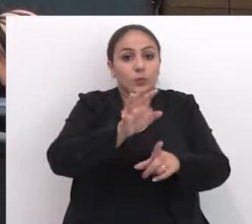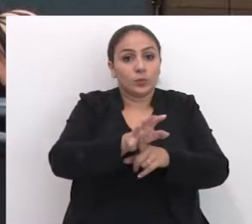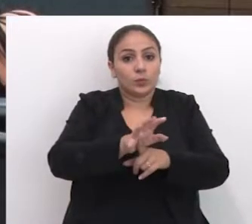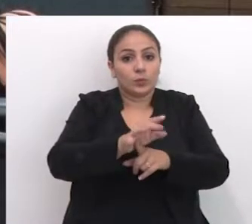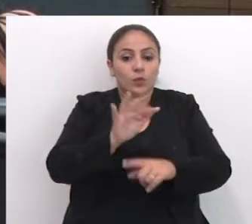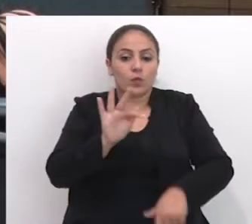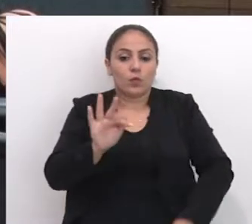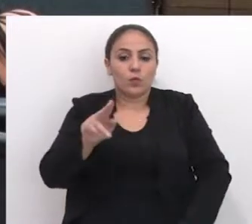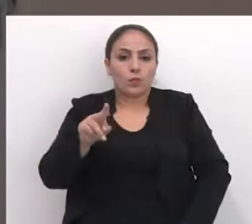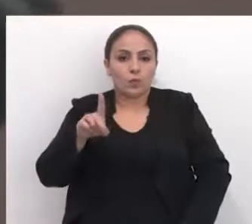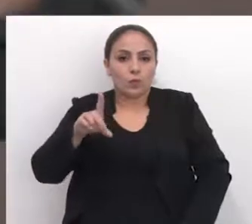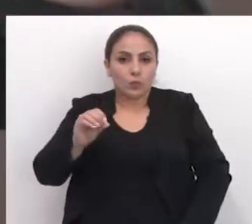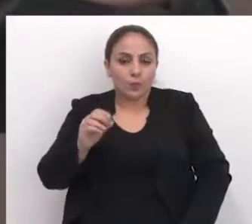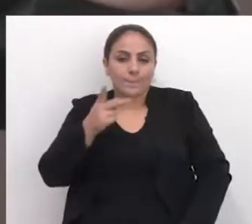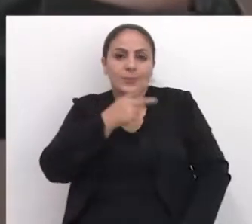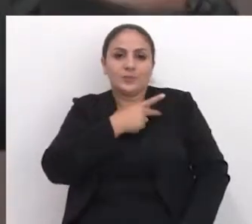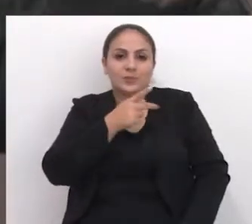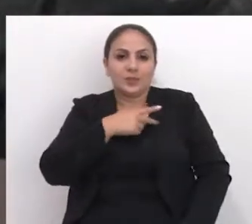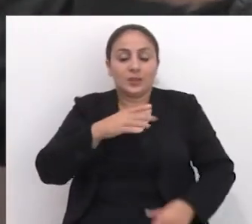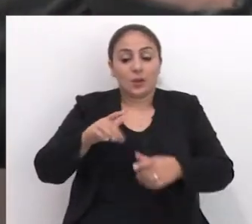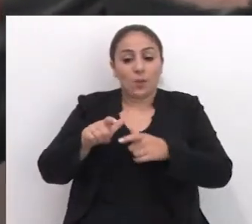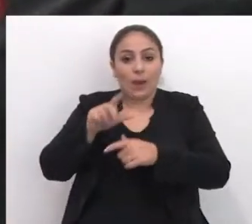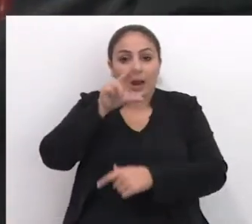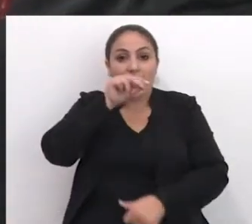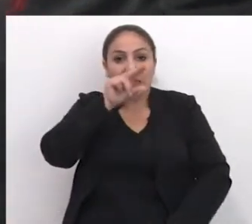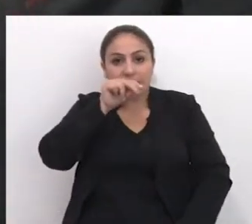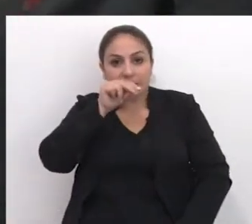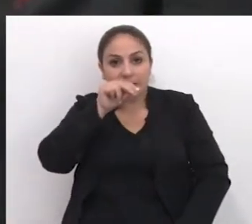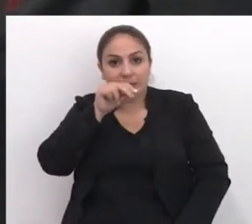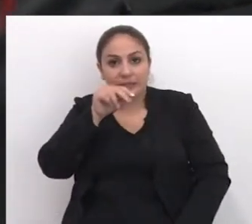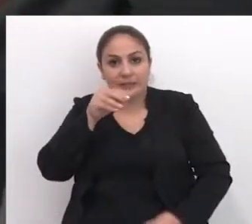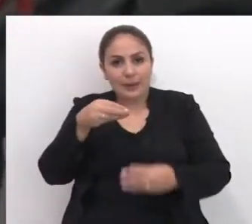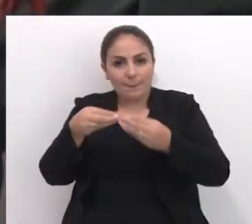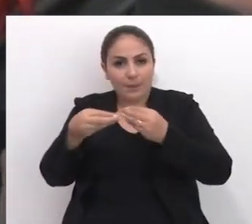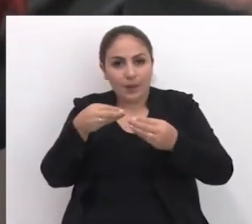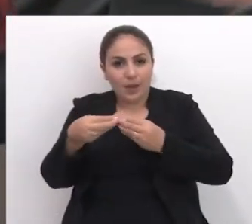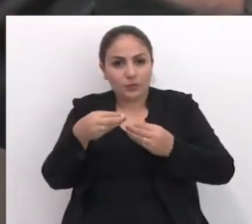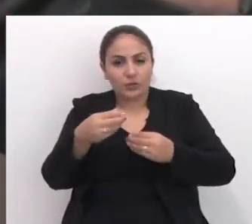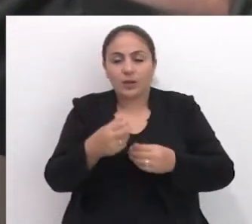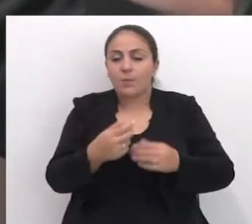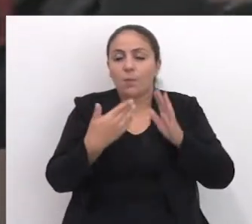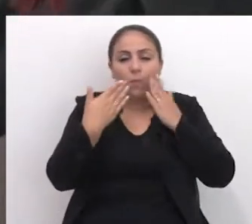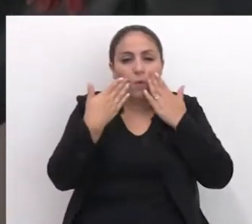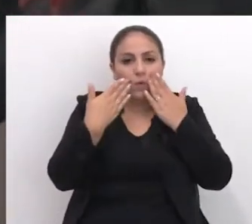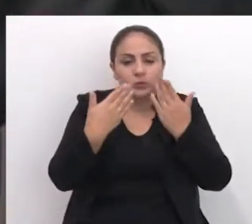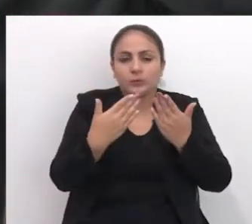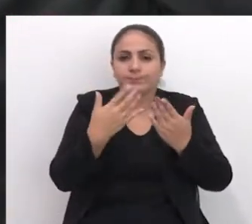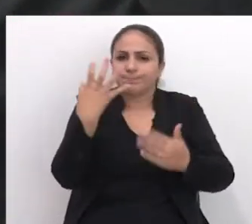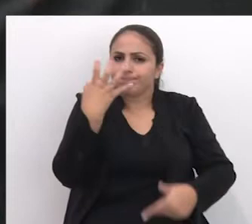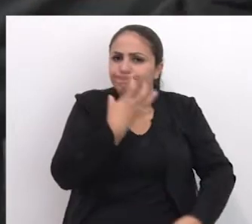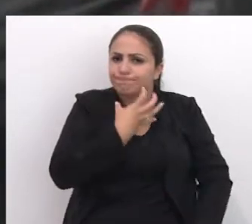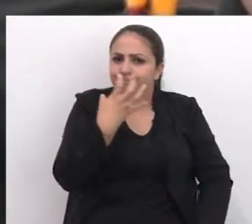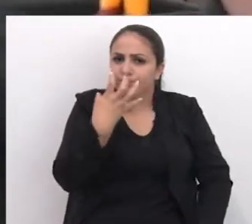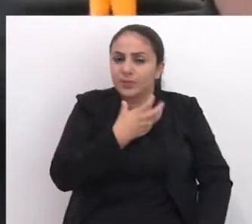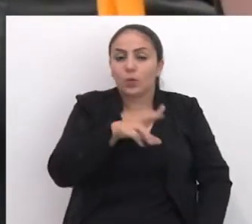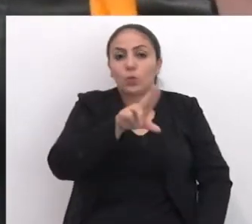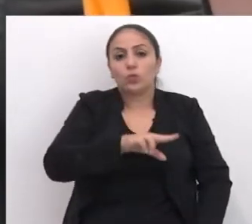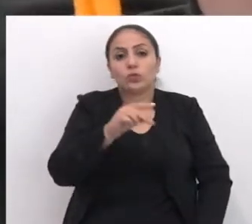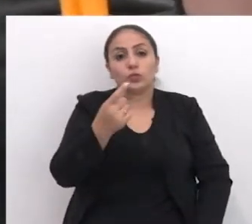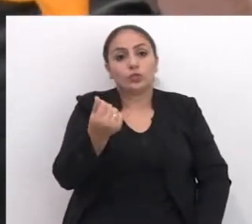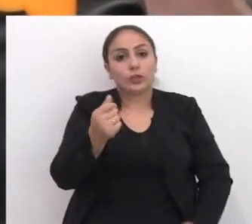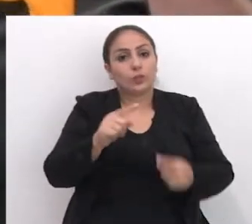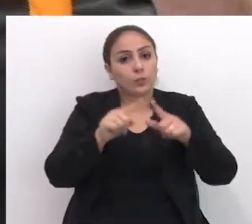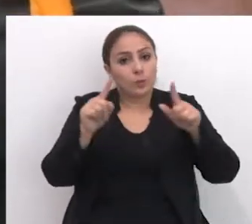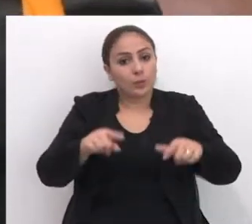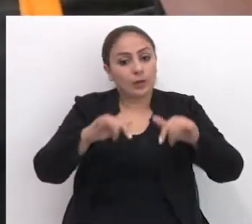fundo partidário. Com uma galinha de plástico em mãos, o vereador demonstrou sua indignação sobre o uso de dinheiro